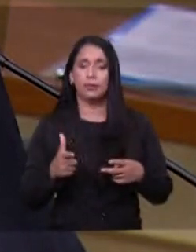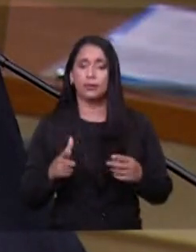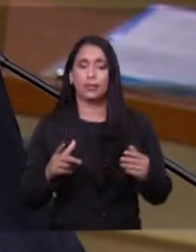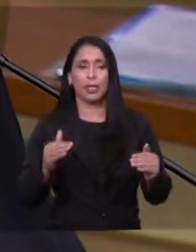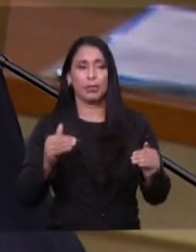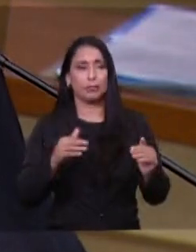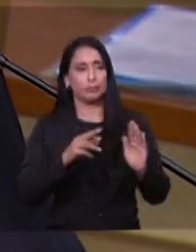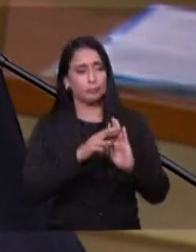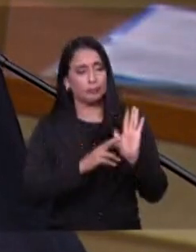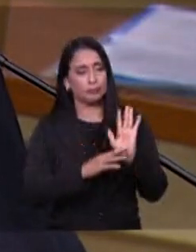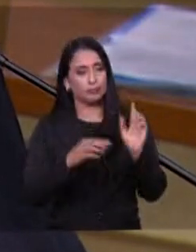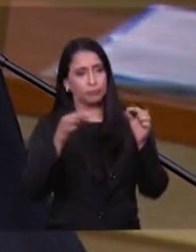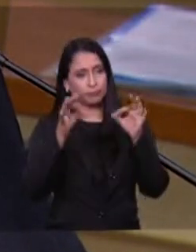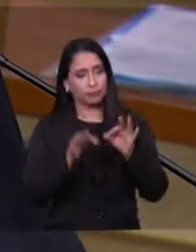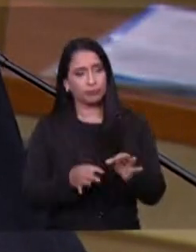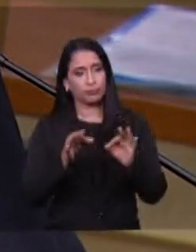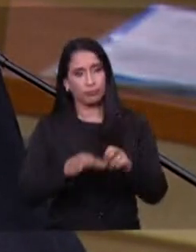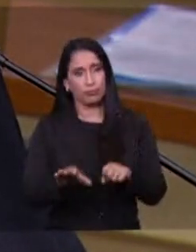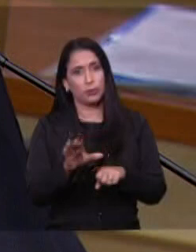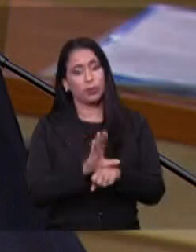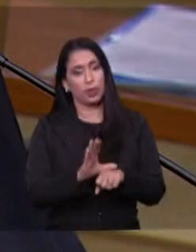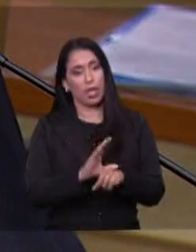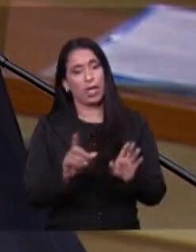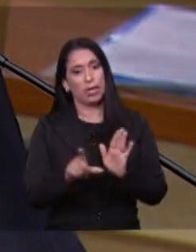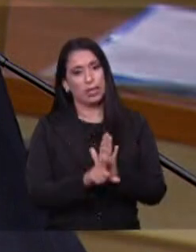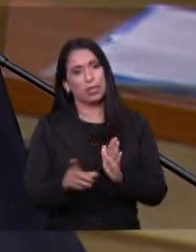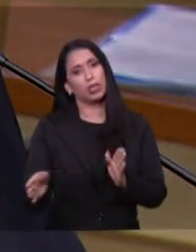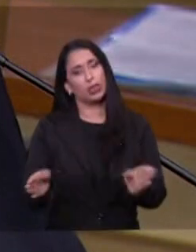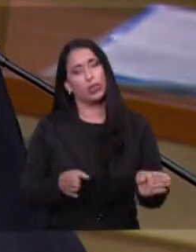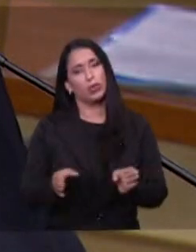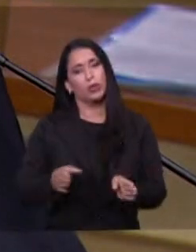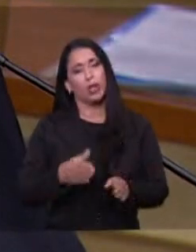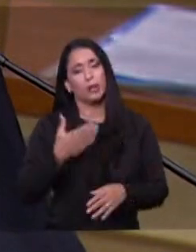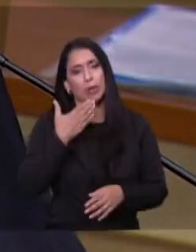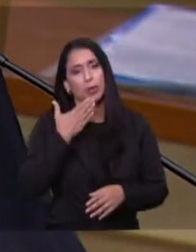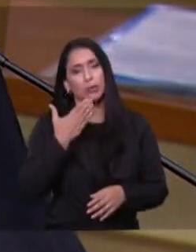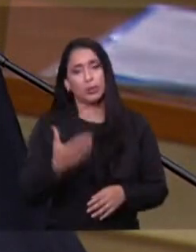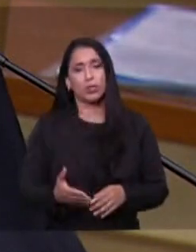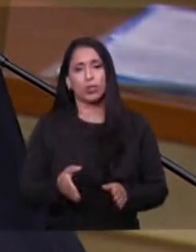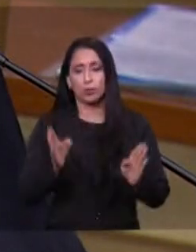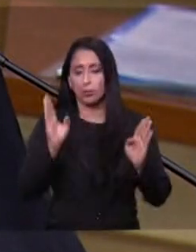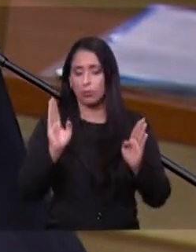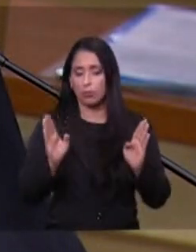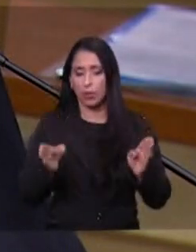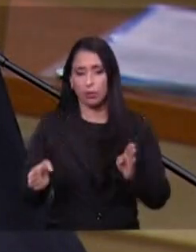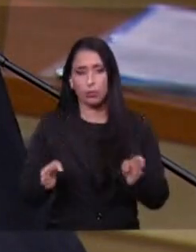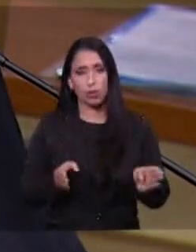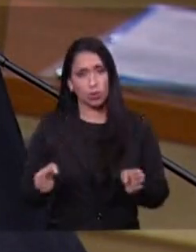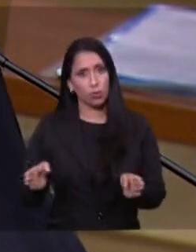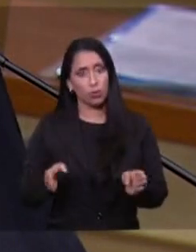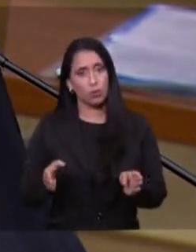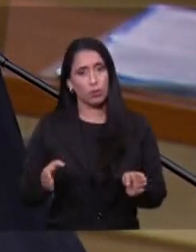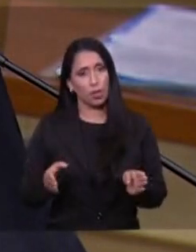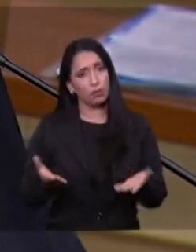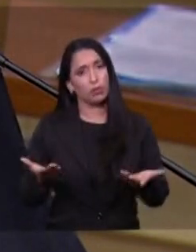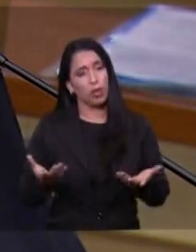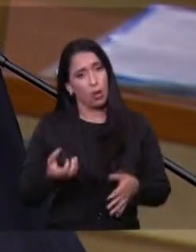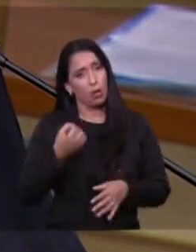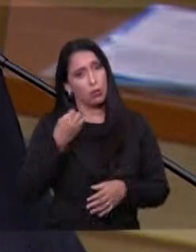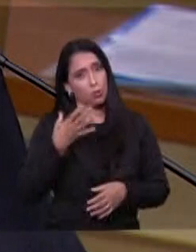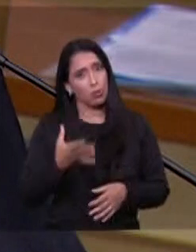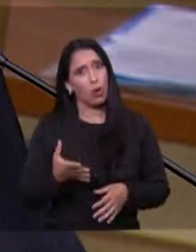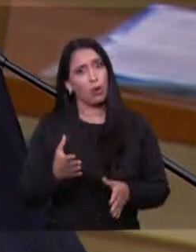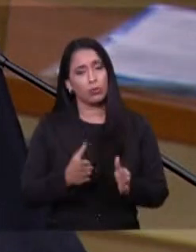constitucional explícito, a lei local houve por bem estabelecer um prazo para o requerimento do reconhecimento oficial. Um prazo razoável, diga-se de